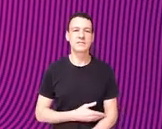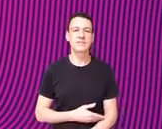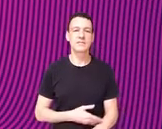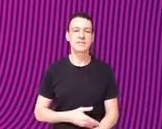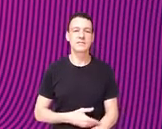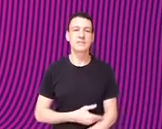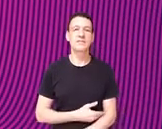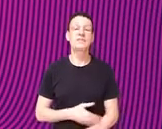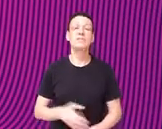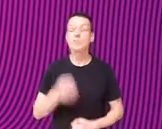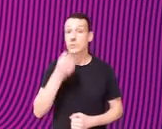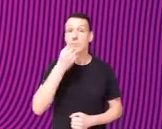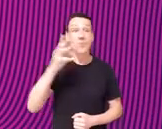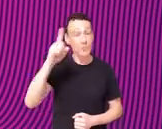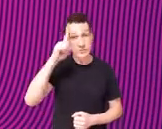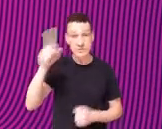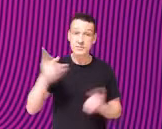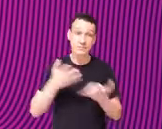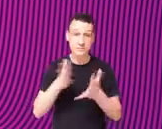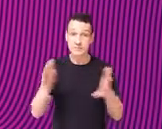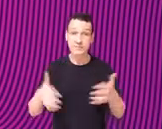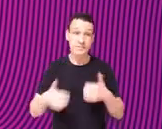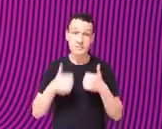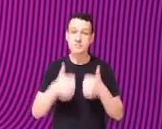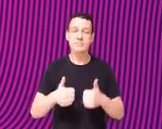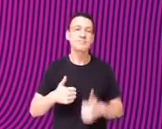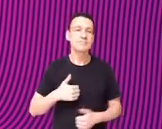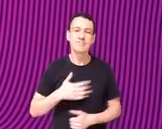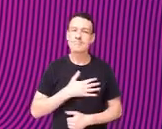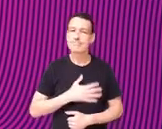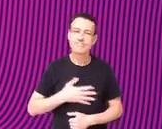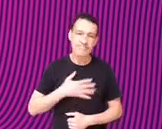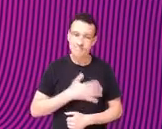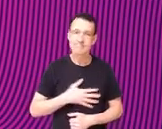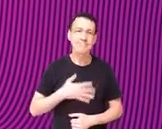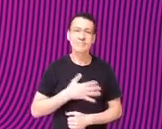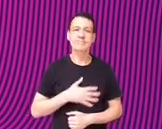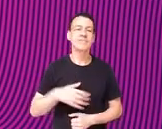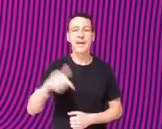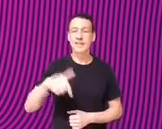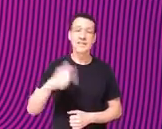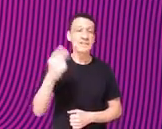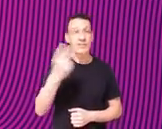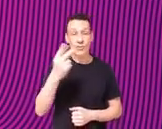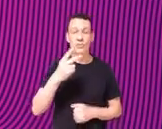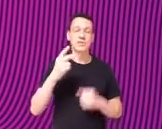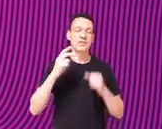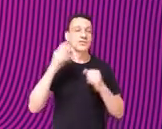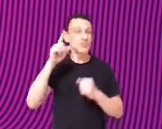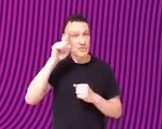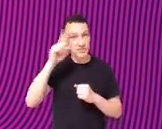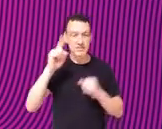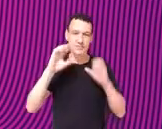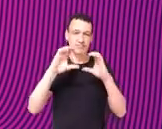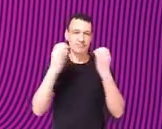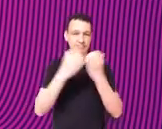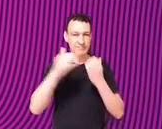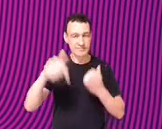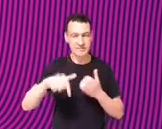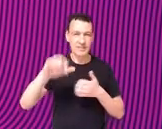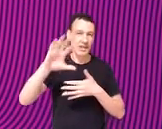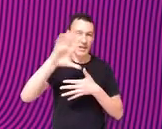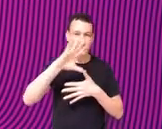Bom dia a todos, bom dia a todas. É com imensa honra que estamos aqui no segundo Summit Américas, onde